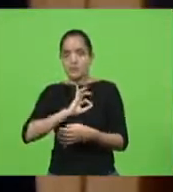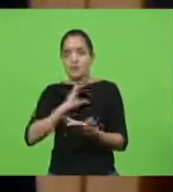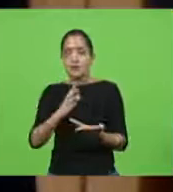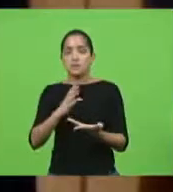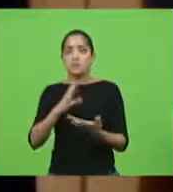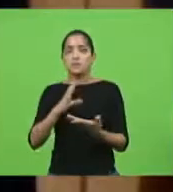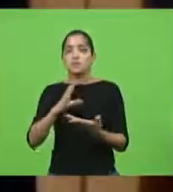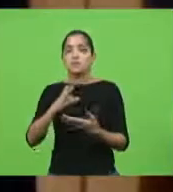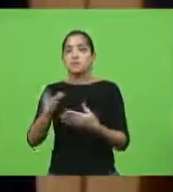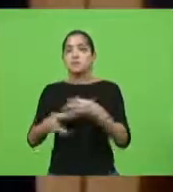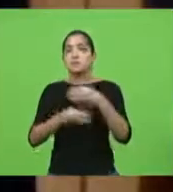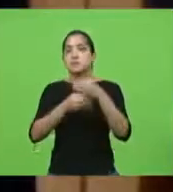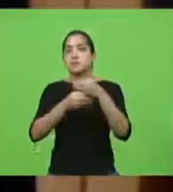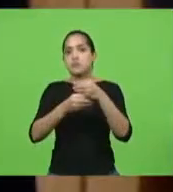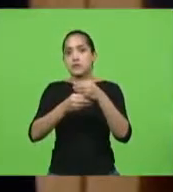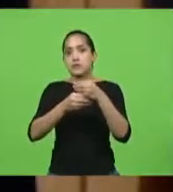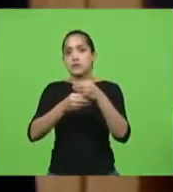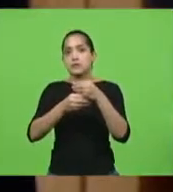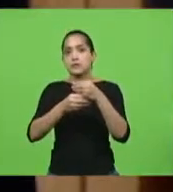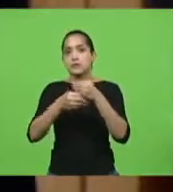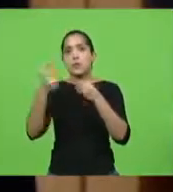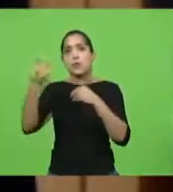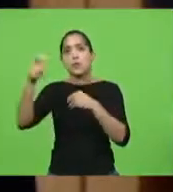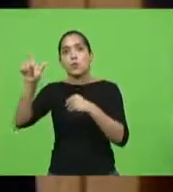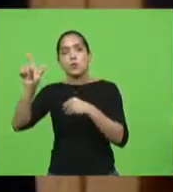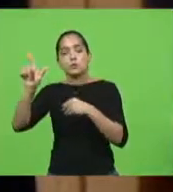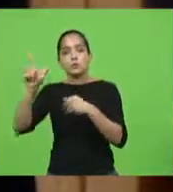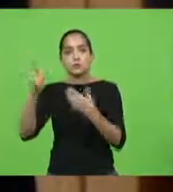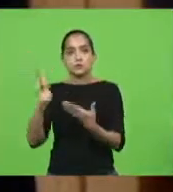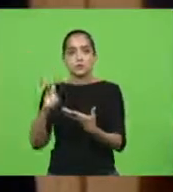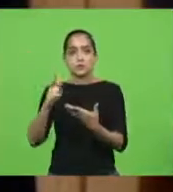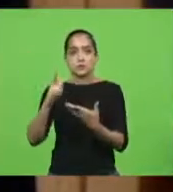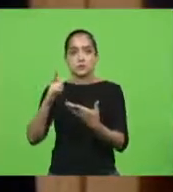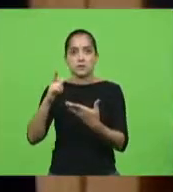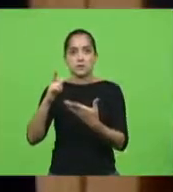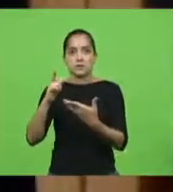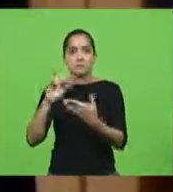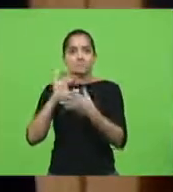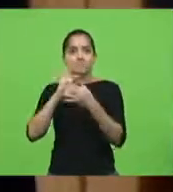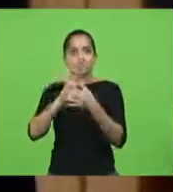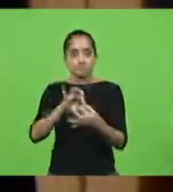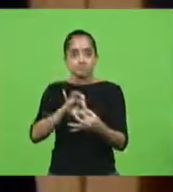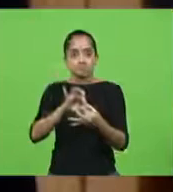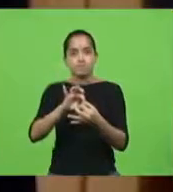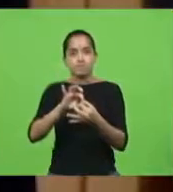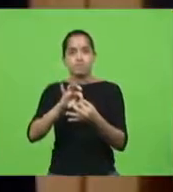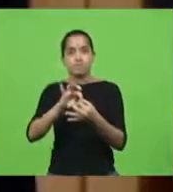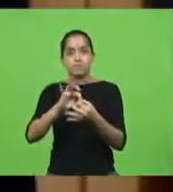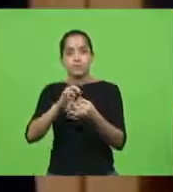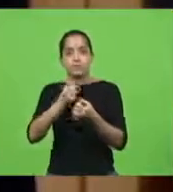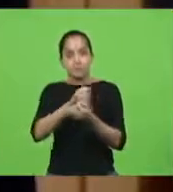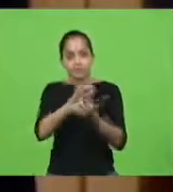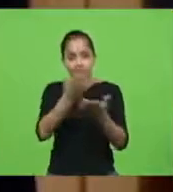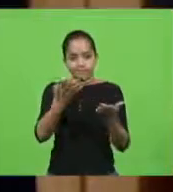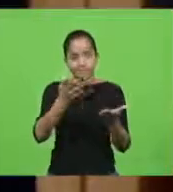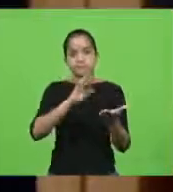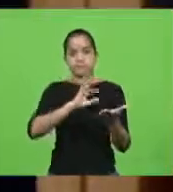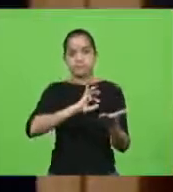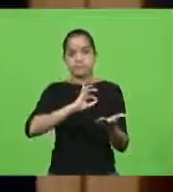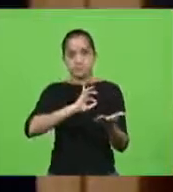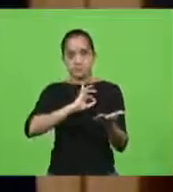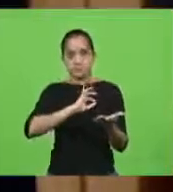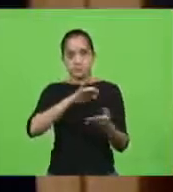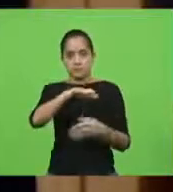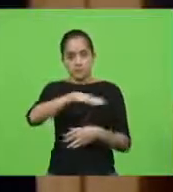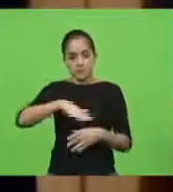somaria a uma outra tabela que reuniria, então, a distribuição de policiais